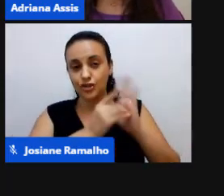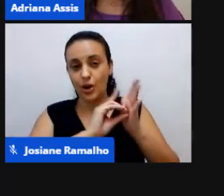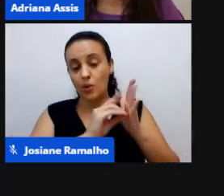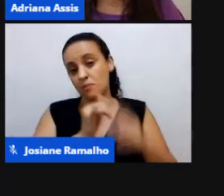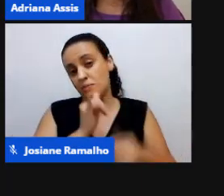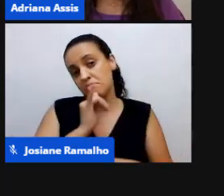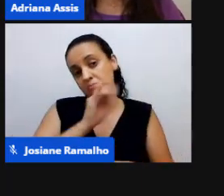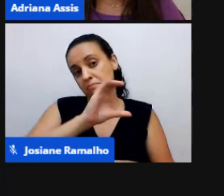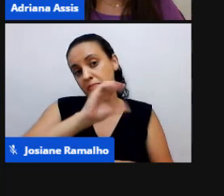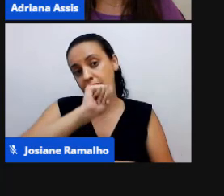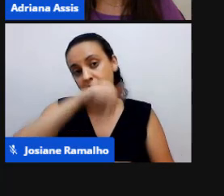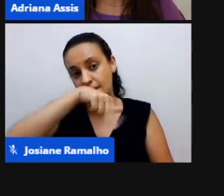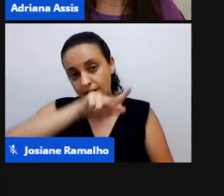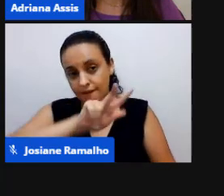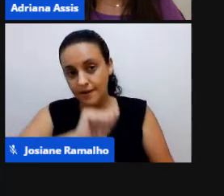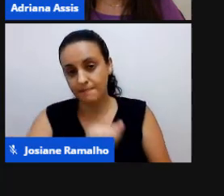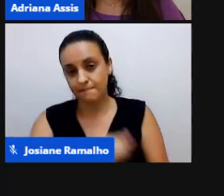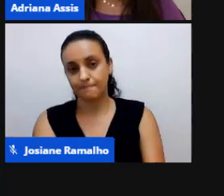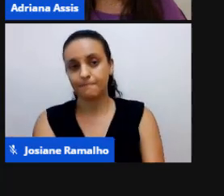Canva.